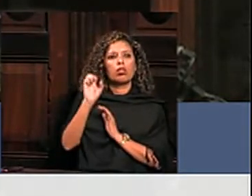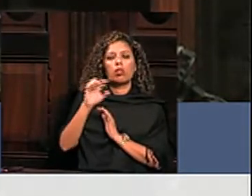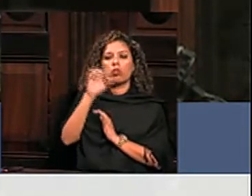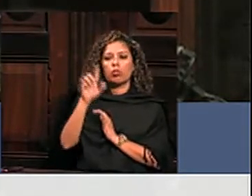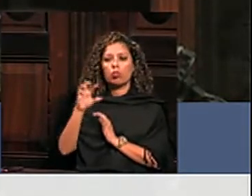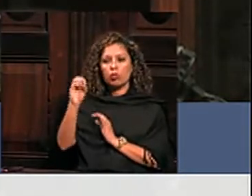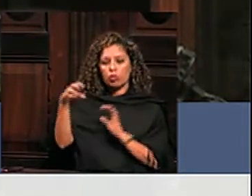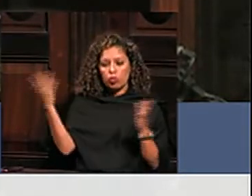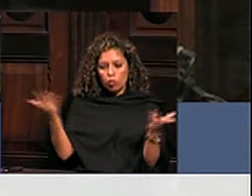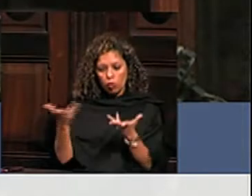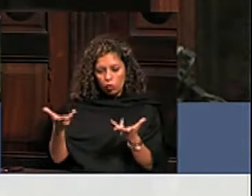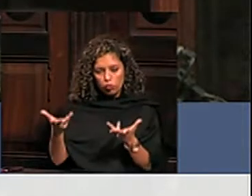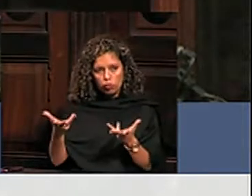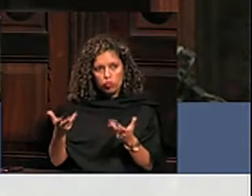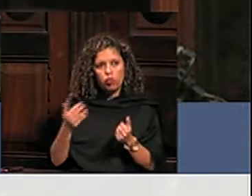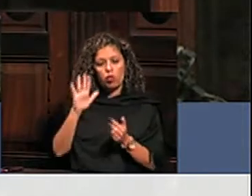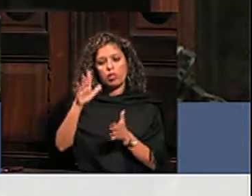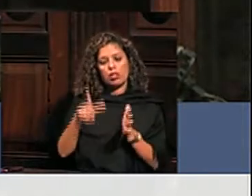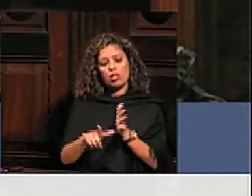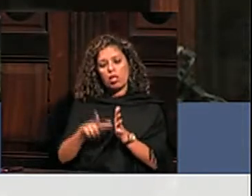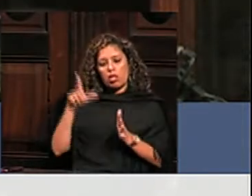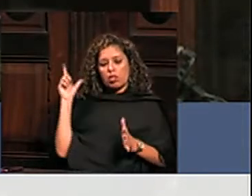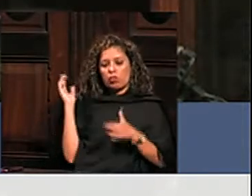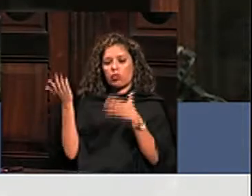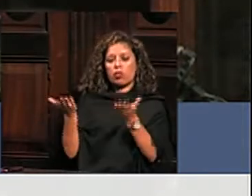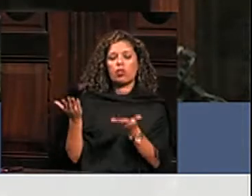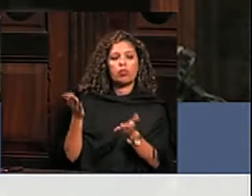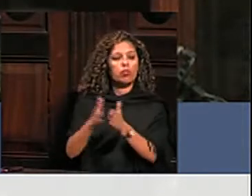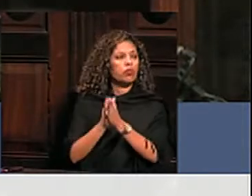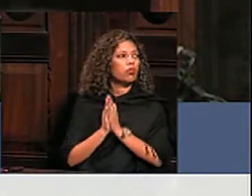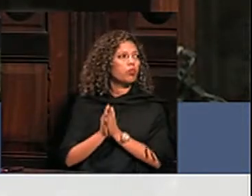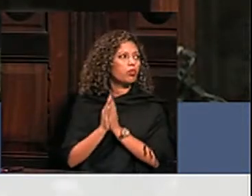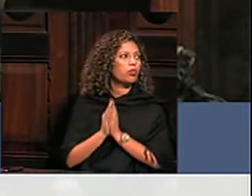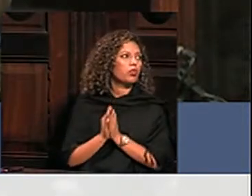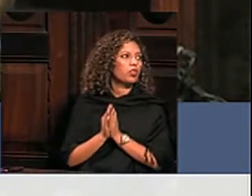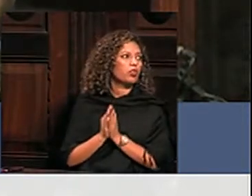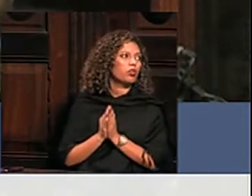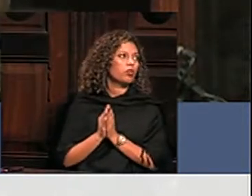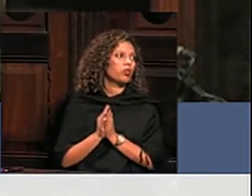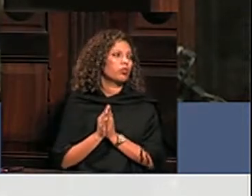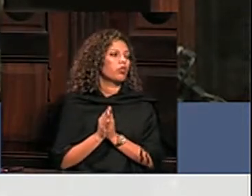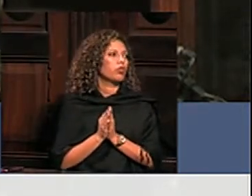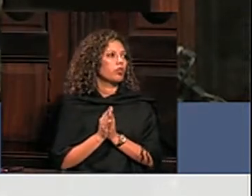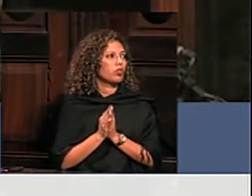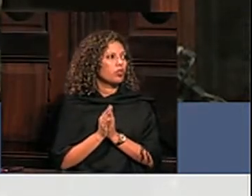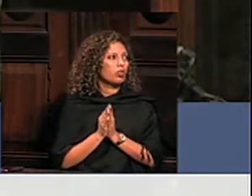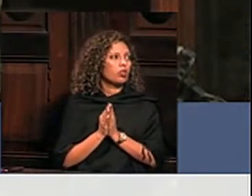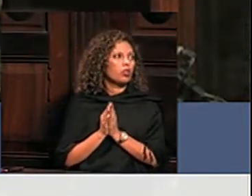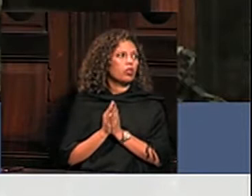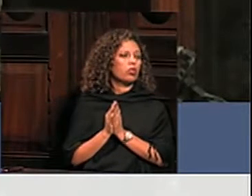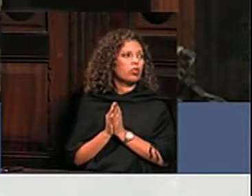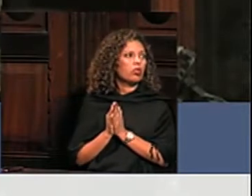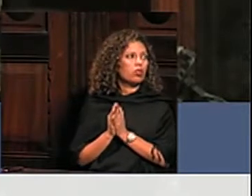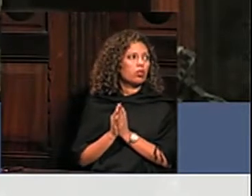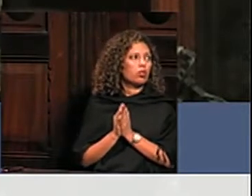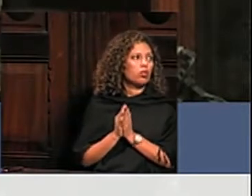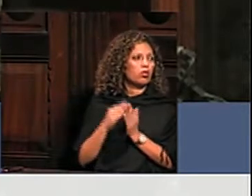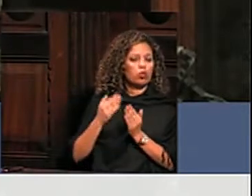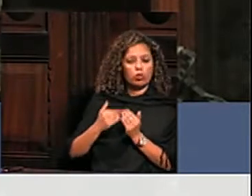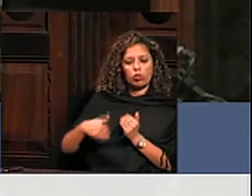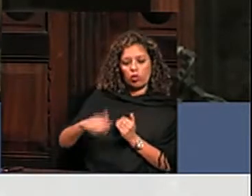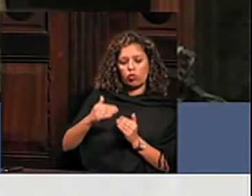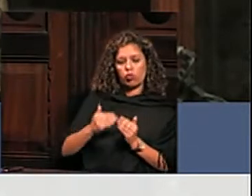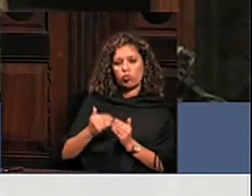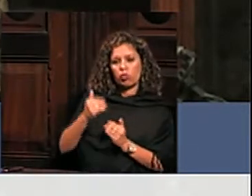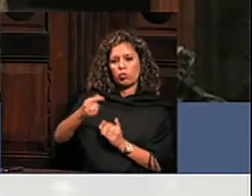pediria é que nós vamos ter redação final e segunda discussão, então passar os quatro primeiros